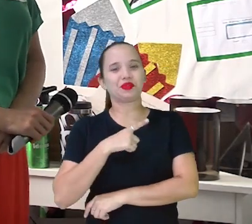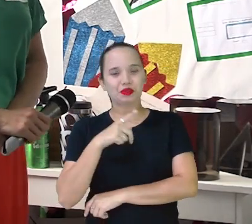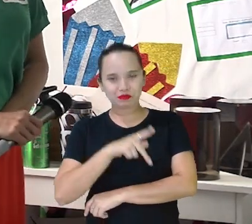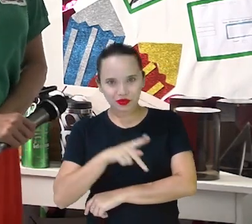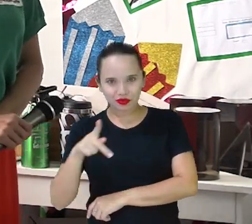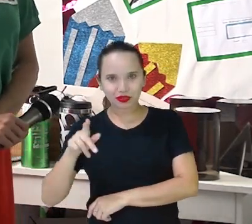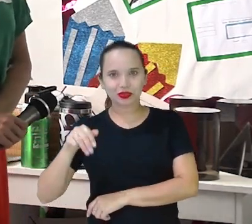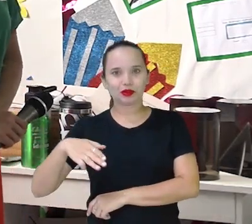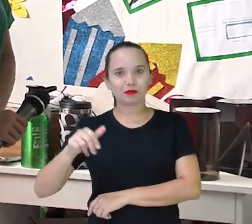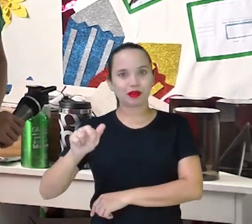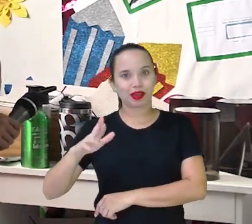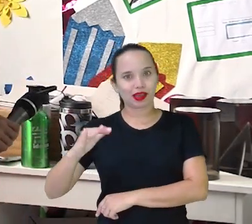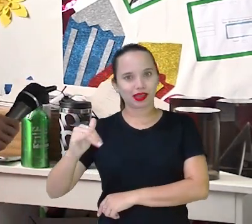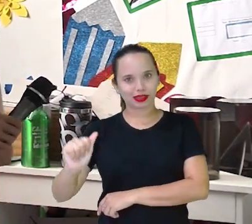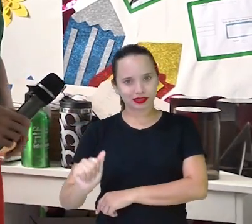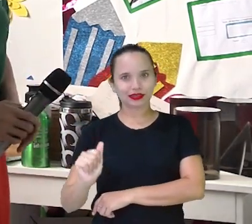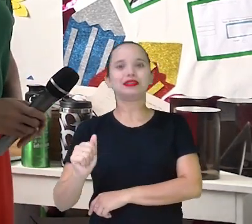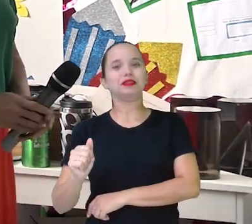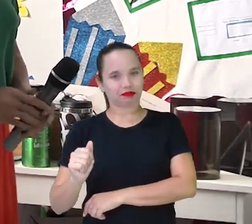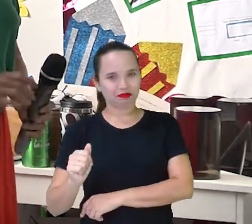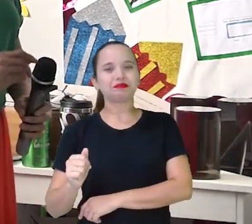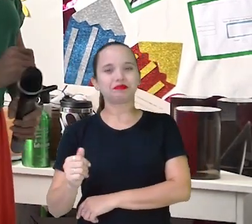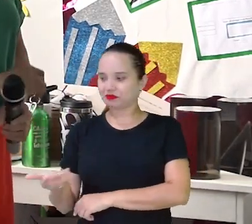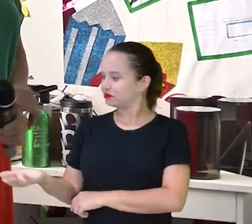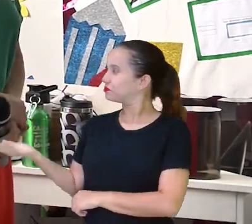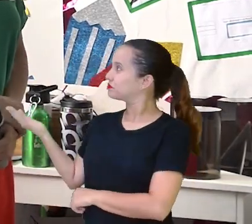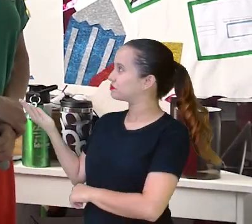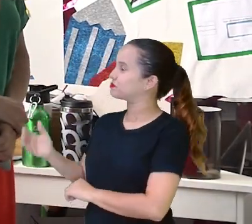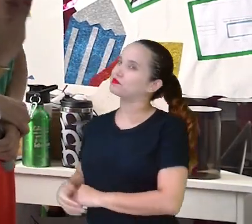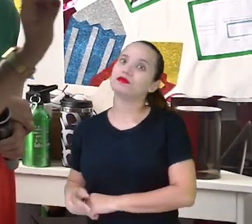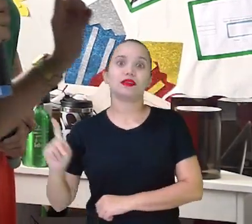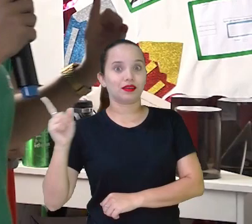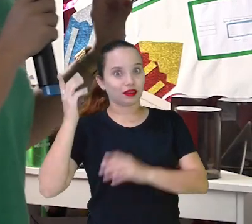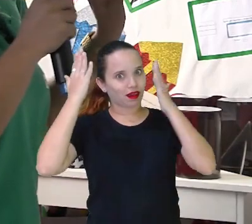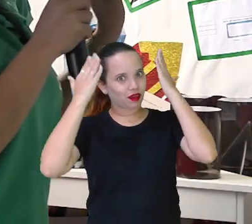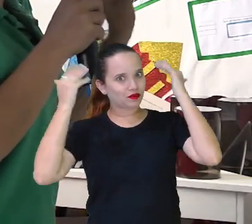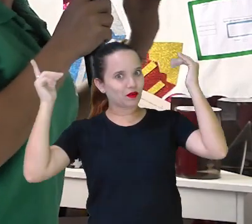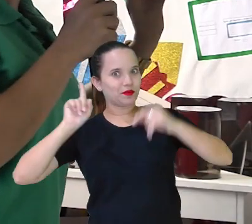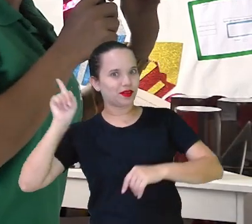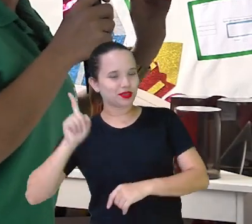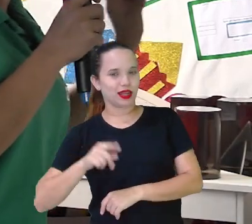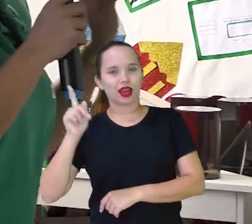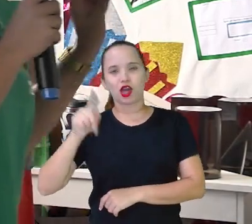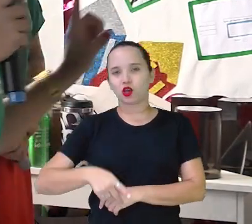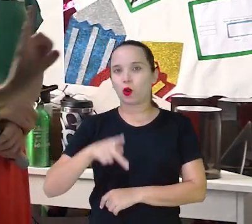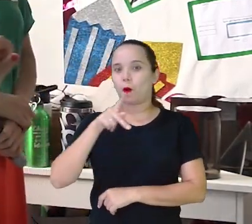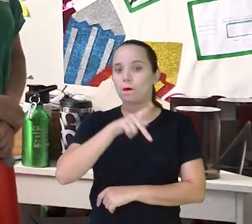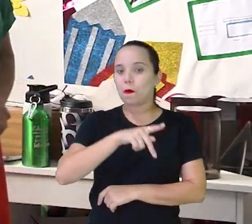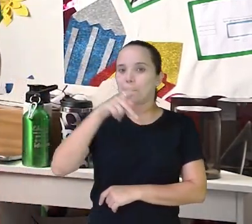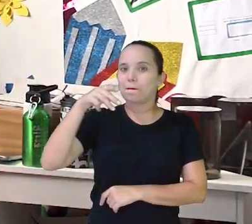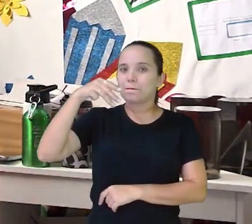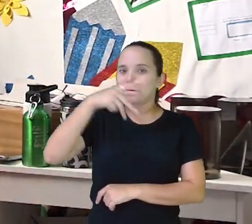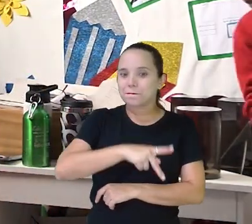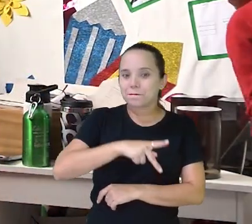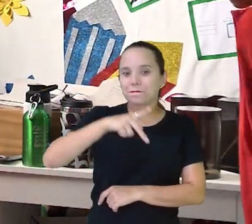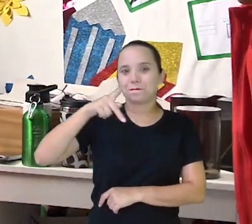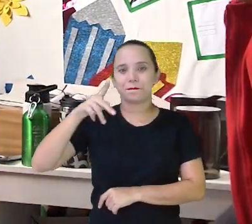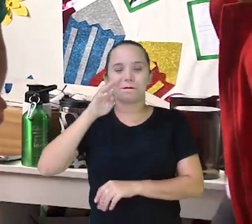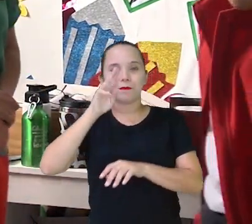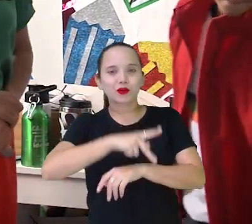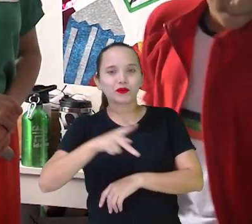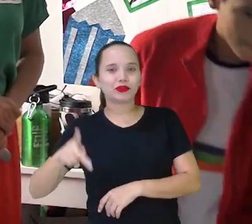Márcia está aqui. Professora Márcia, que é mais conhecida lá na EMAD como Matemácia.